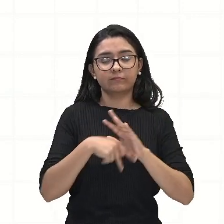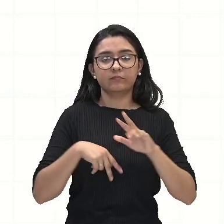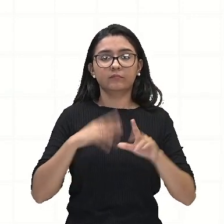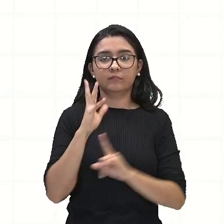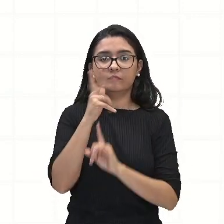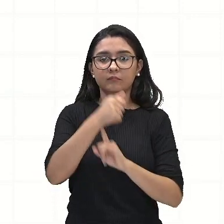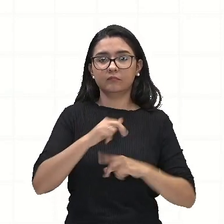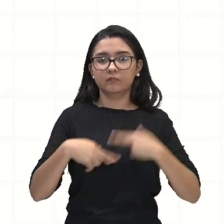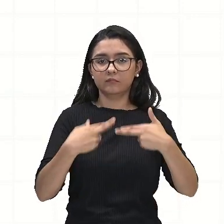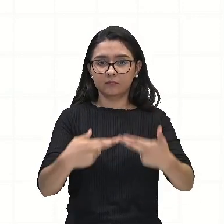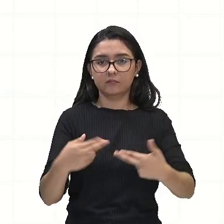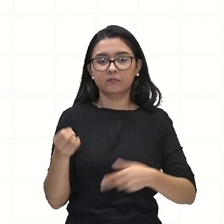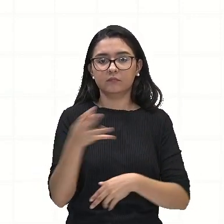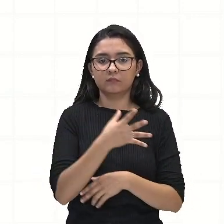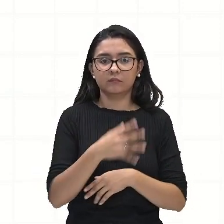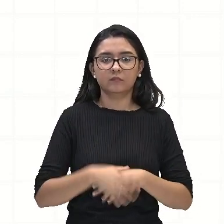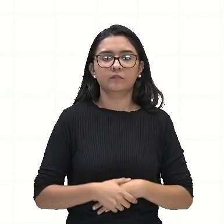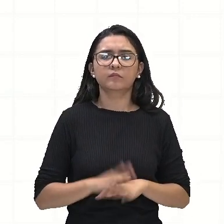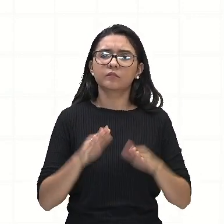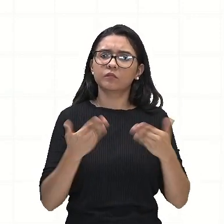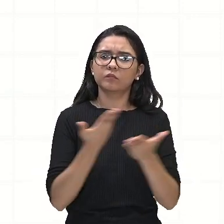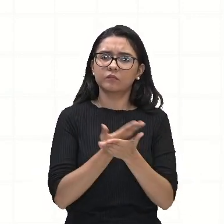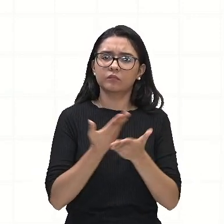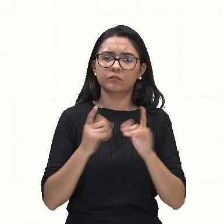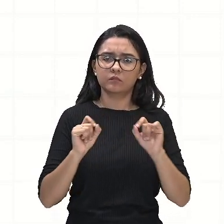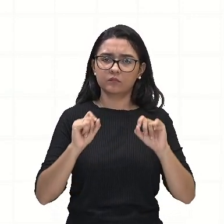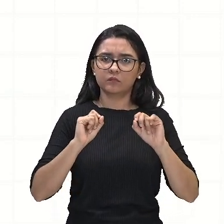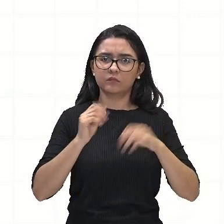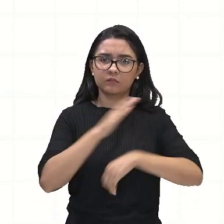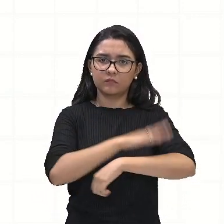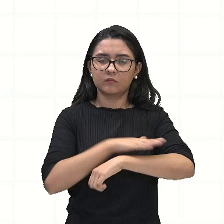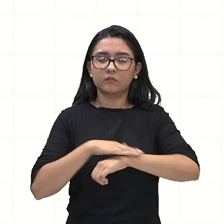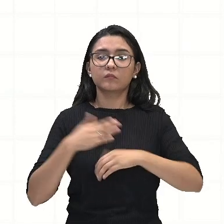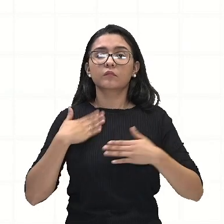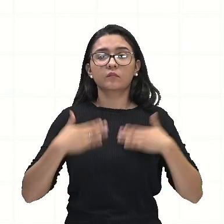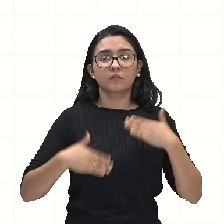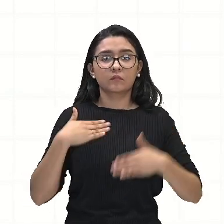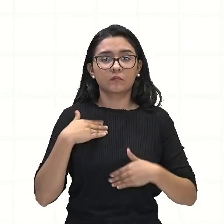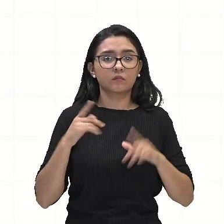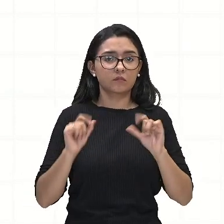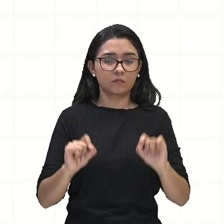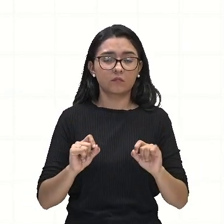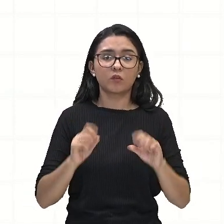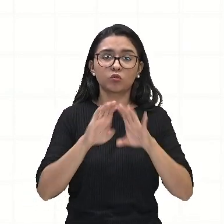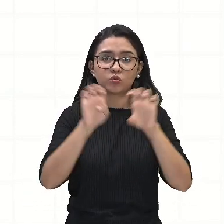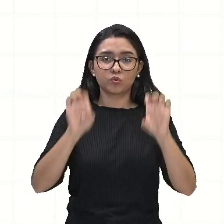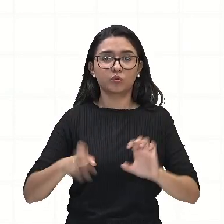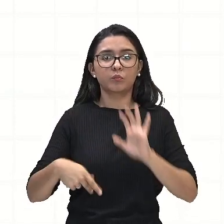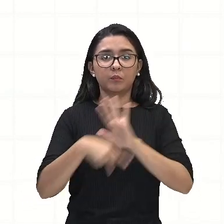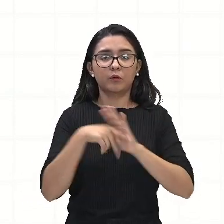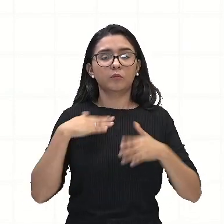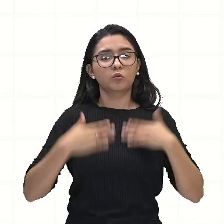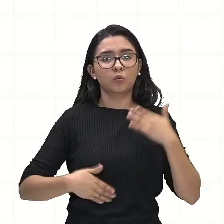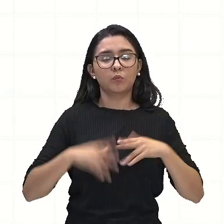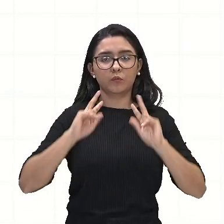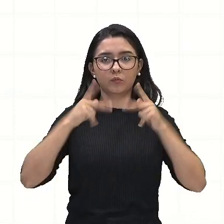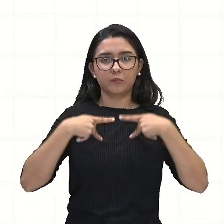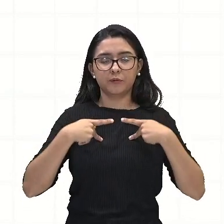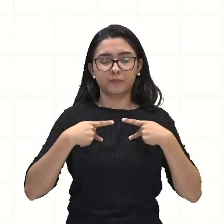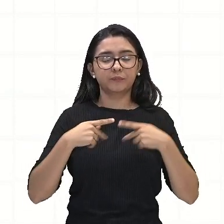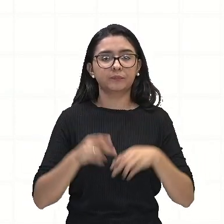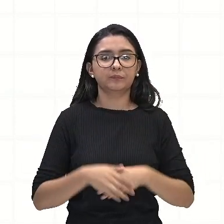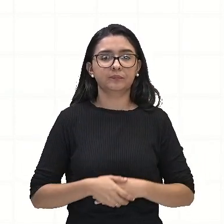renascentista, né? Quando se fala de anatomia, está se falando ali da questão da estrutura do corpo